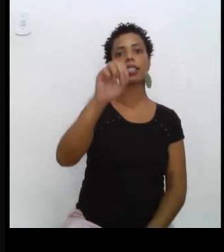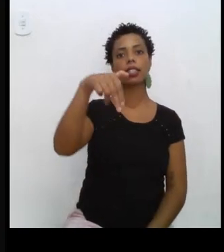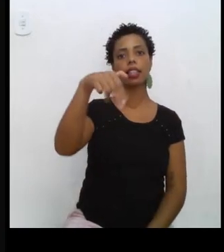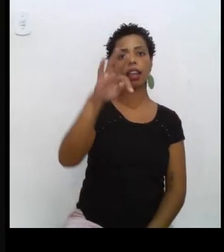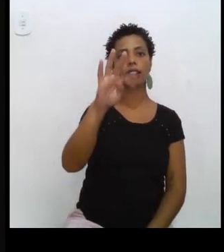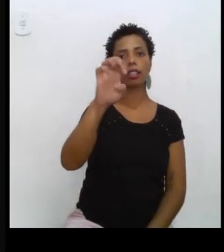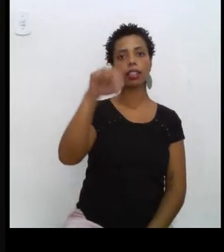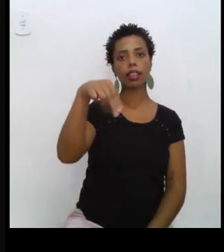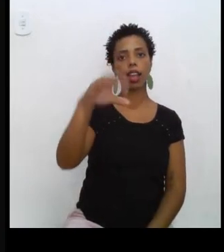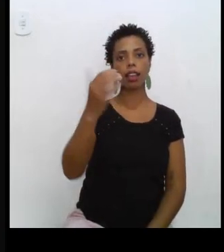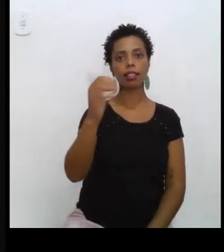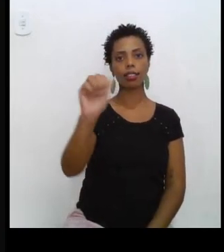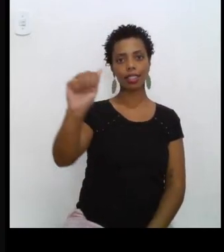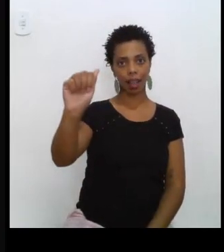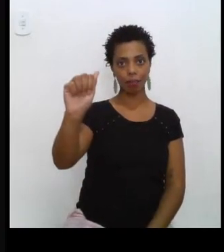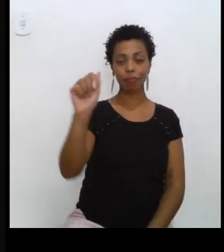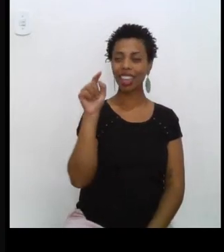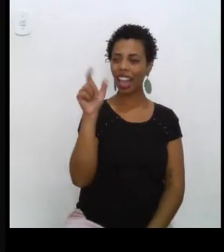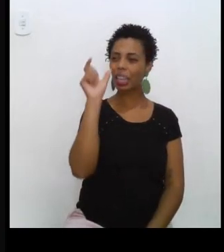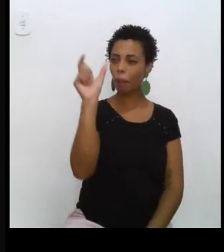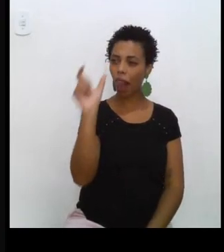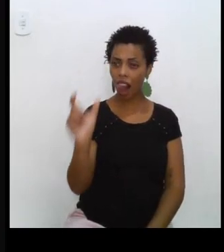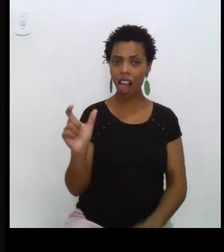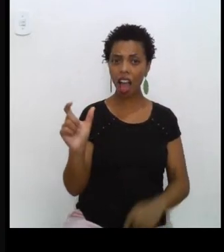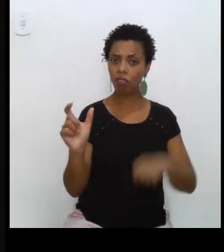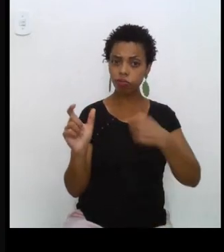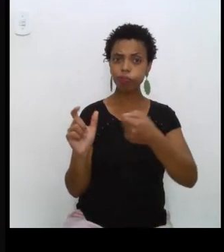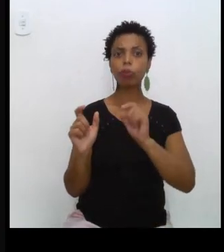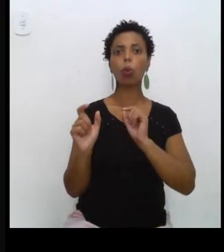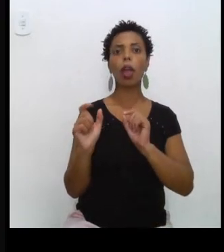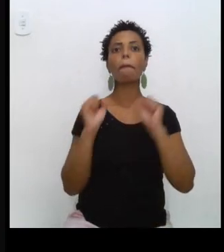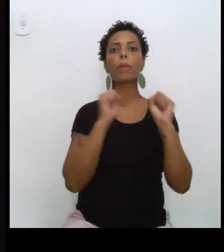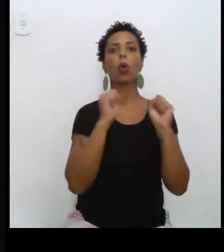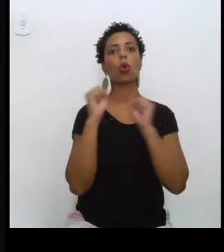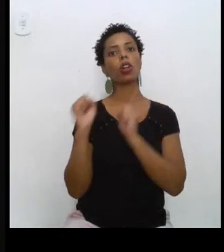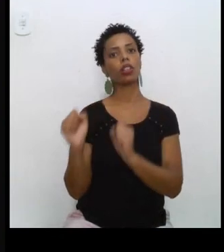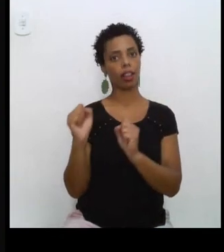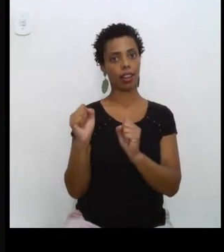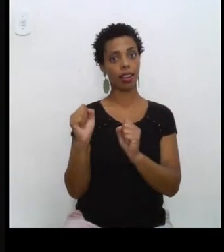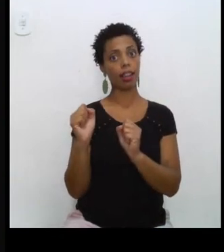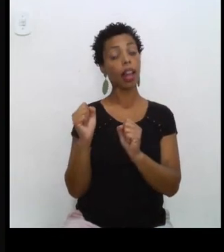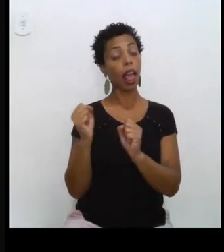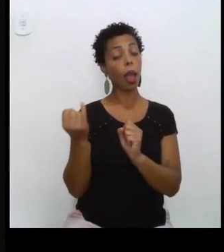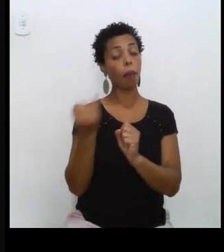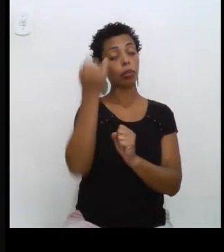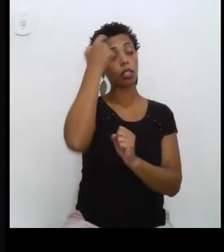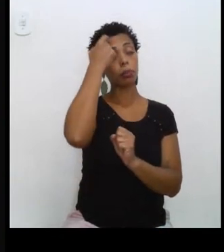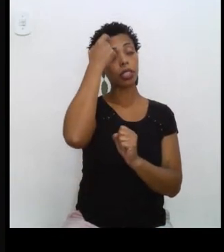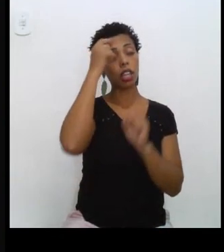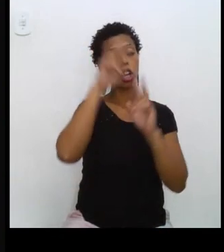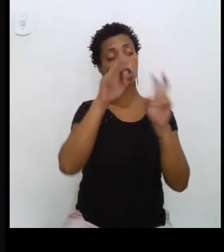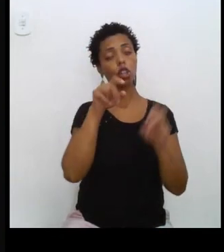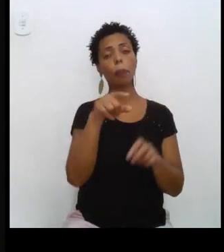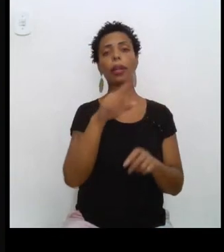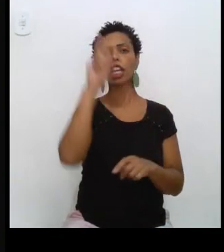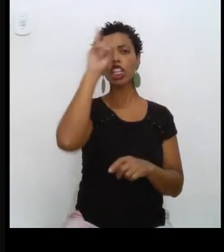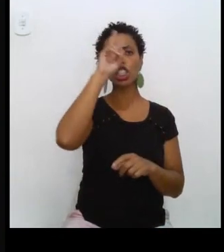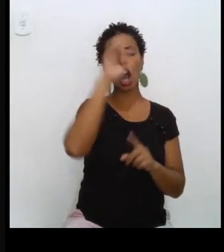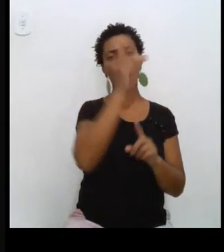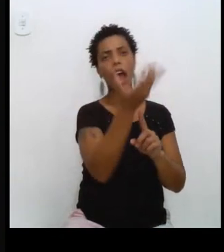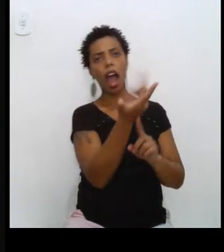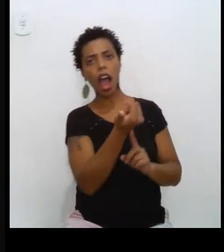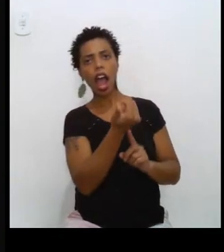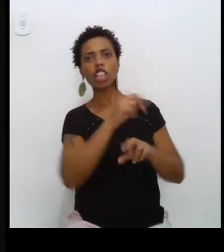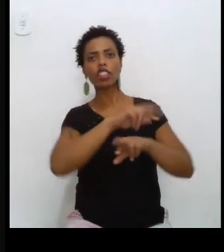essas palavras são palavras de poder e é importante a gente parte disso né Estou Olha a arte de que cidade é o mesmo essa ideia de